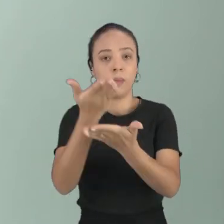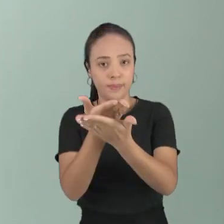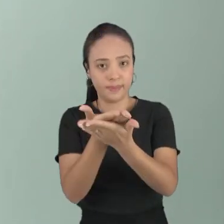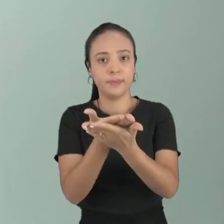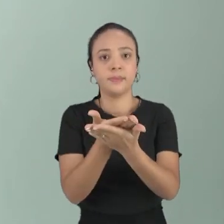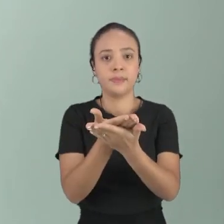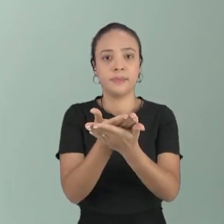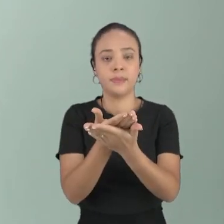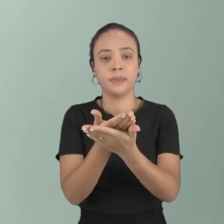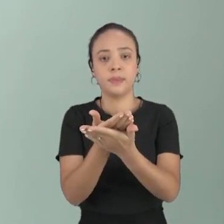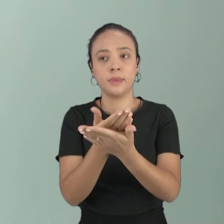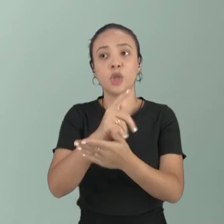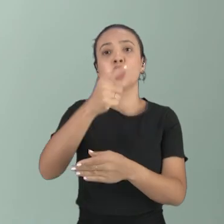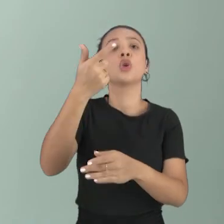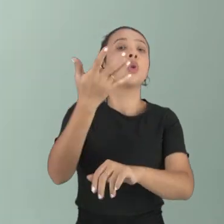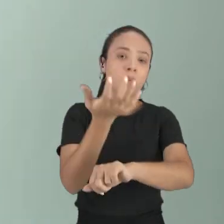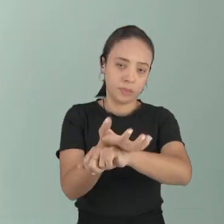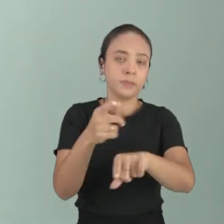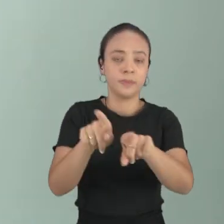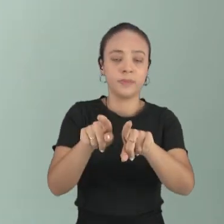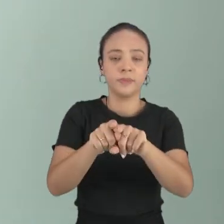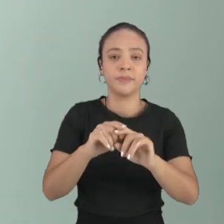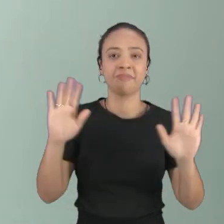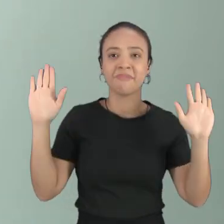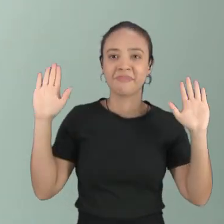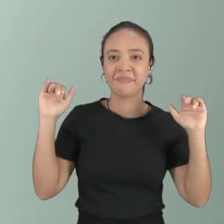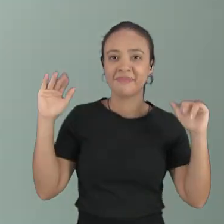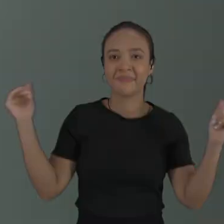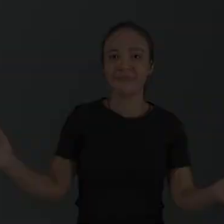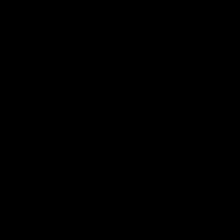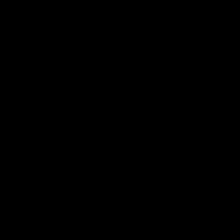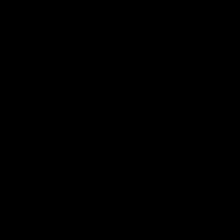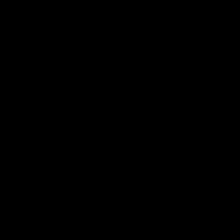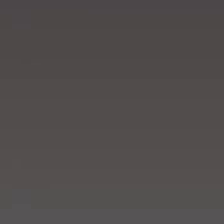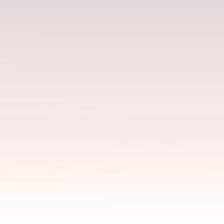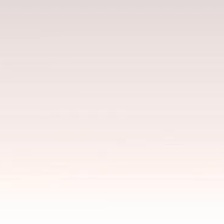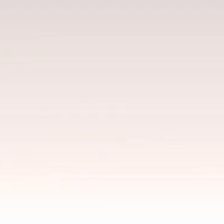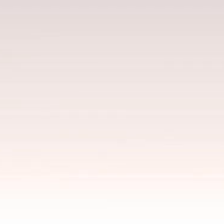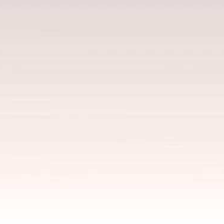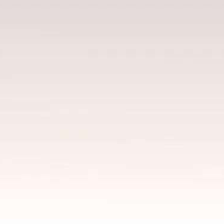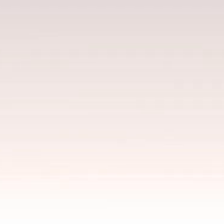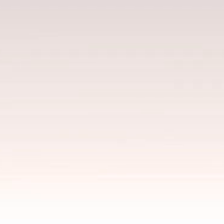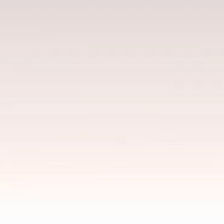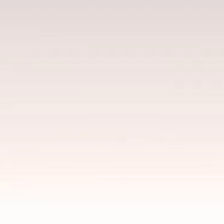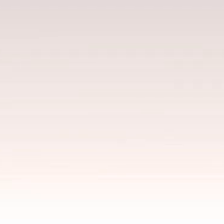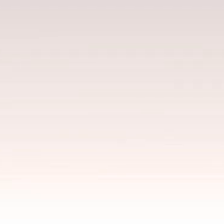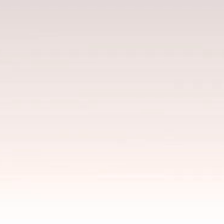aulas, até mesmo de outros componentes. Até mais!